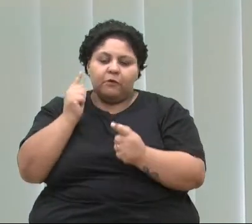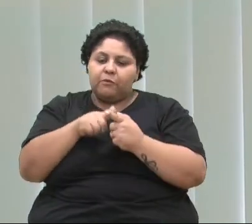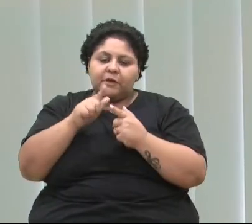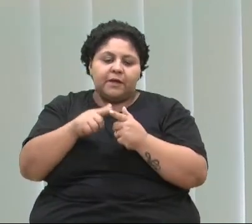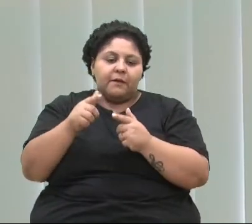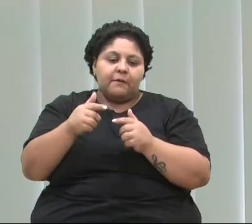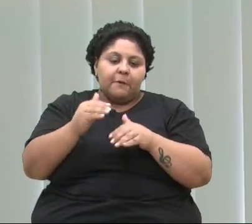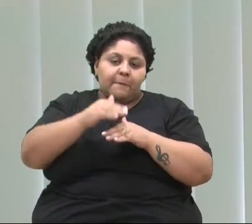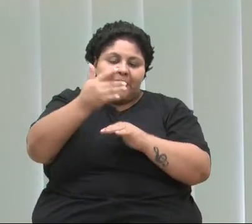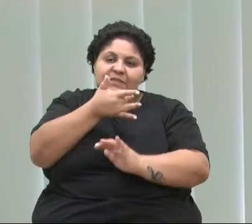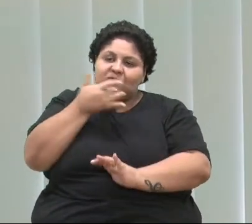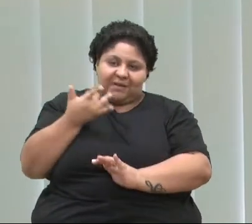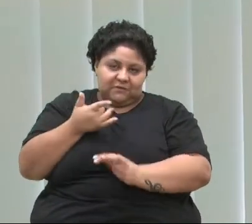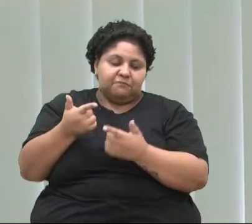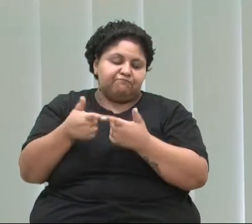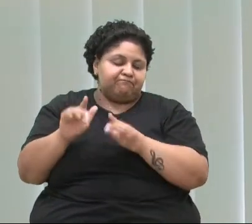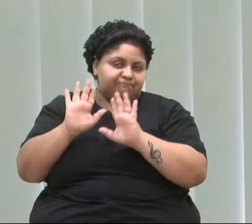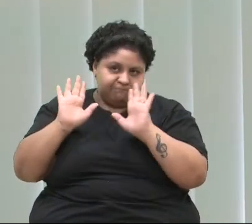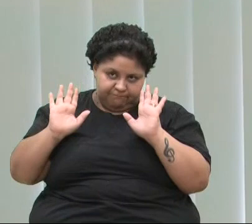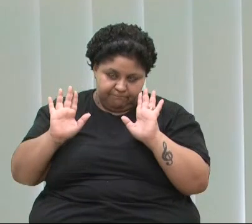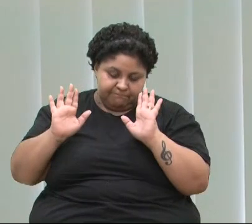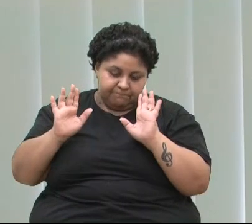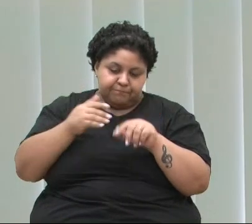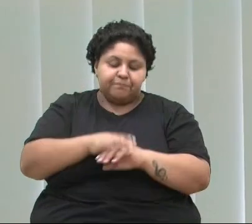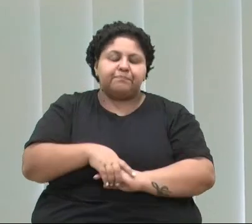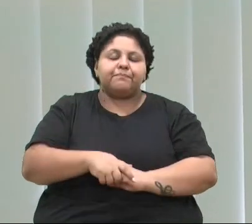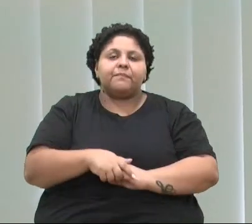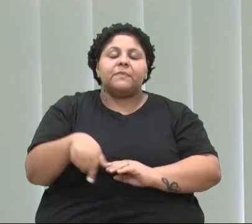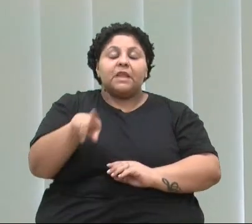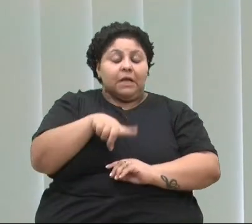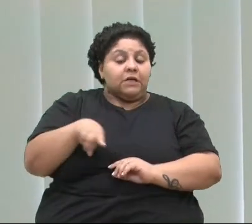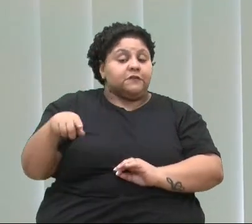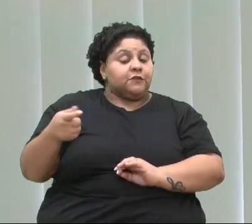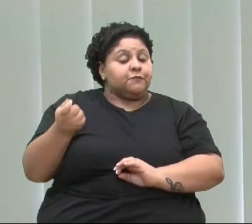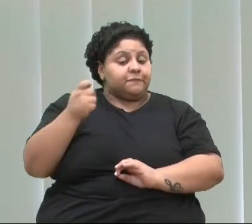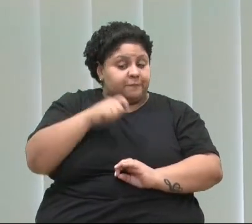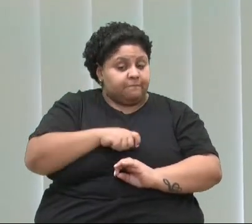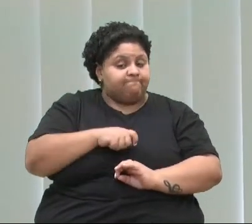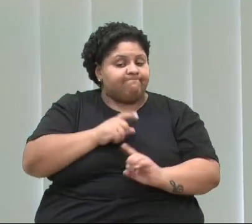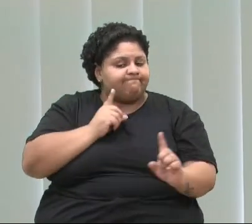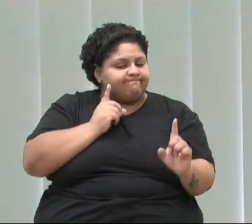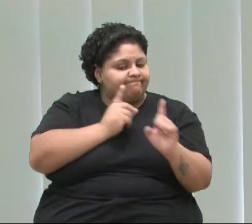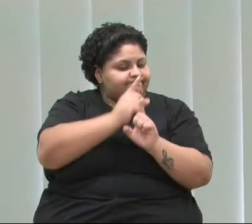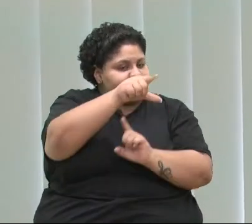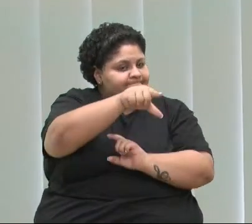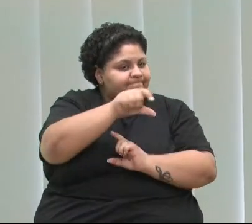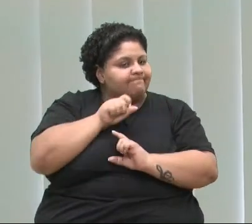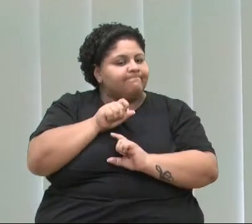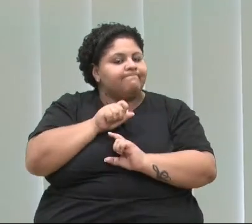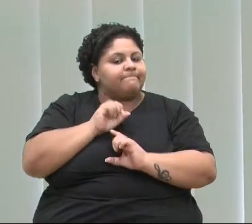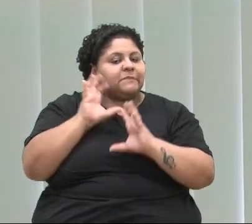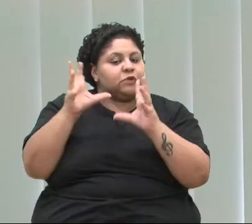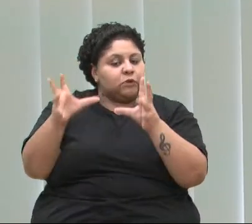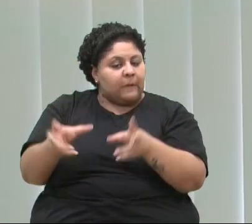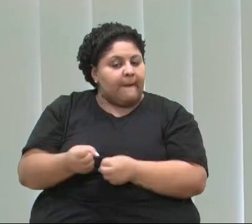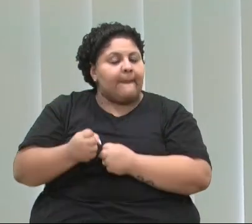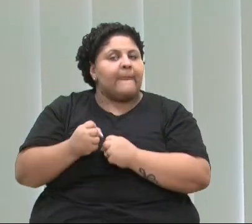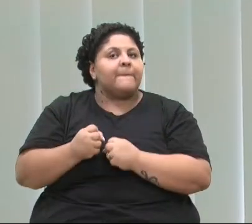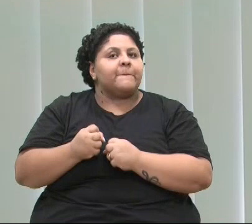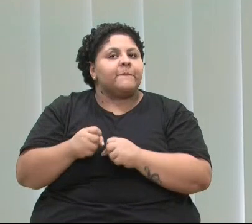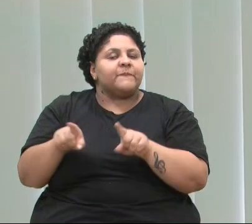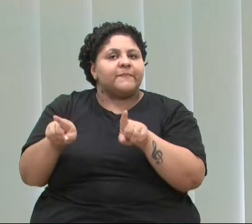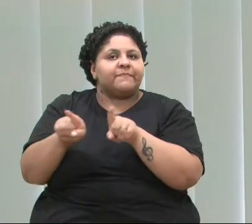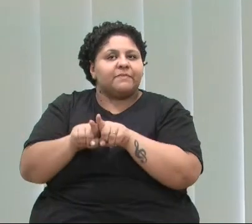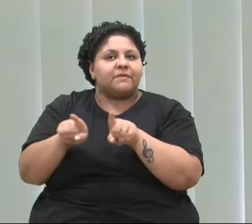facilidade. Mas, enfim, a gente precisa encontrar alternativas para isso tudo. Além